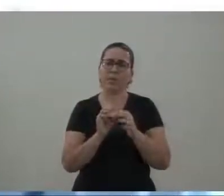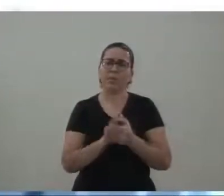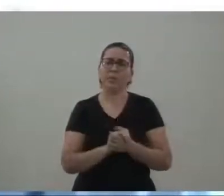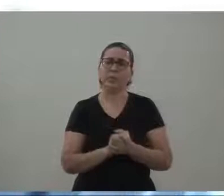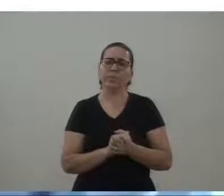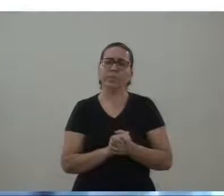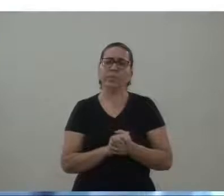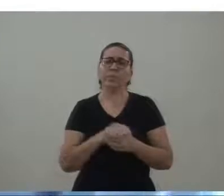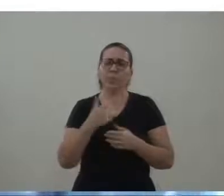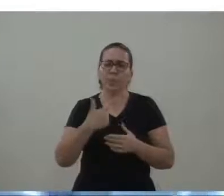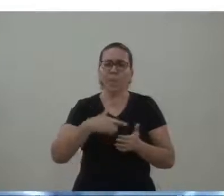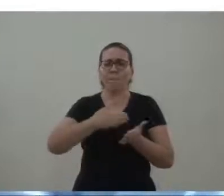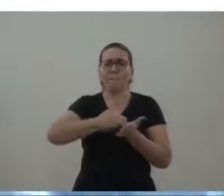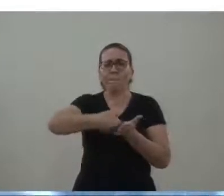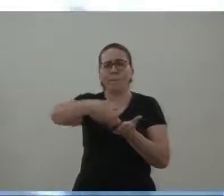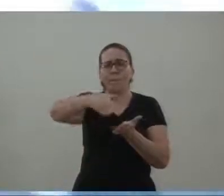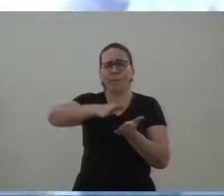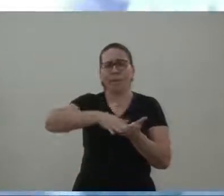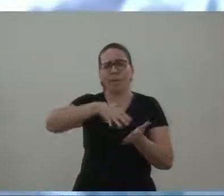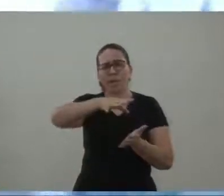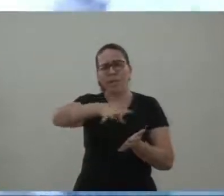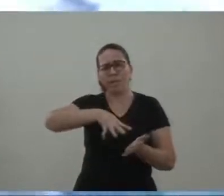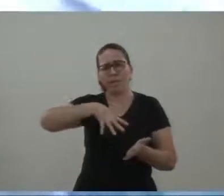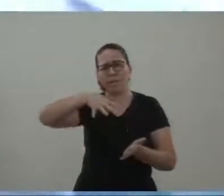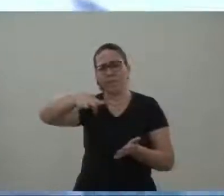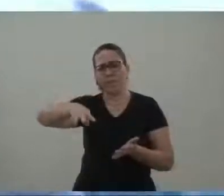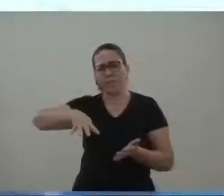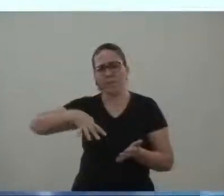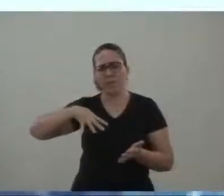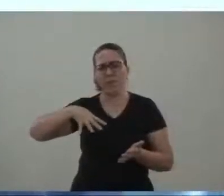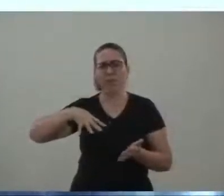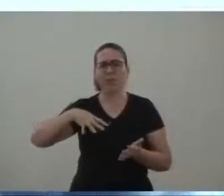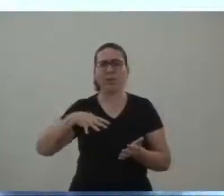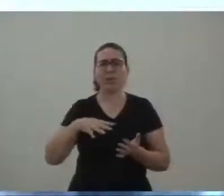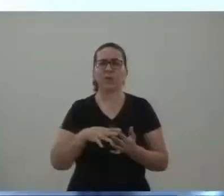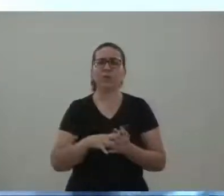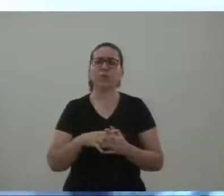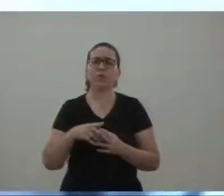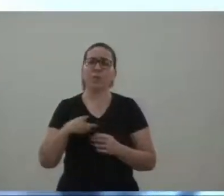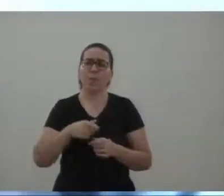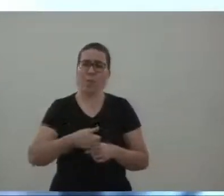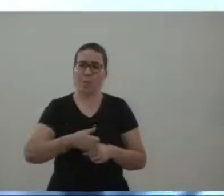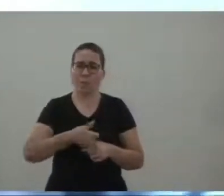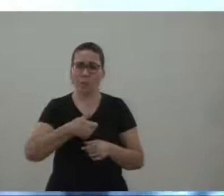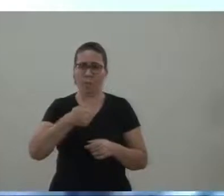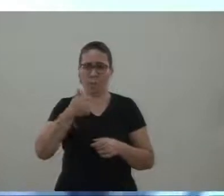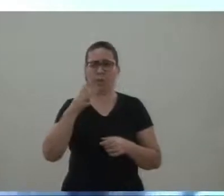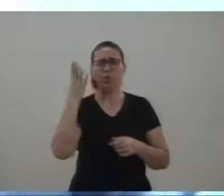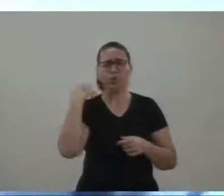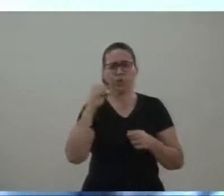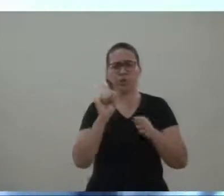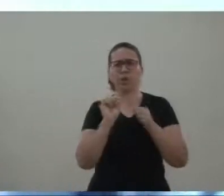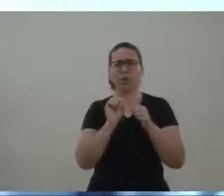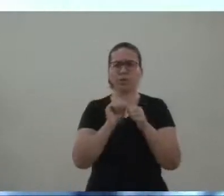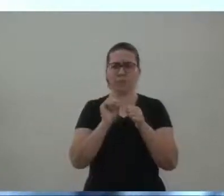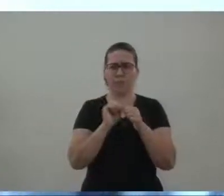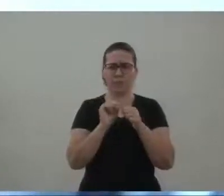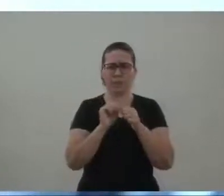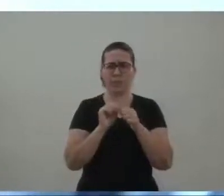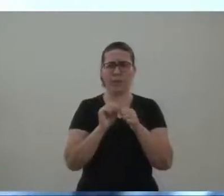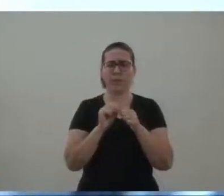a repintura de todas as faixas de pedestres do município, né? Porque onde foi feito recapeamento já foi feito, mas